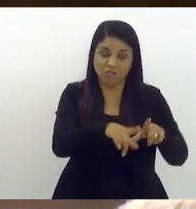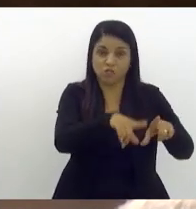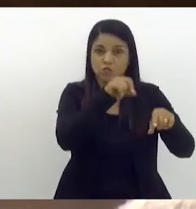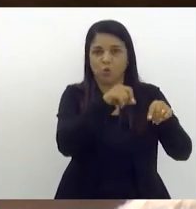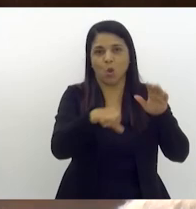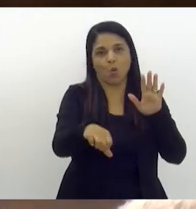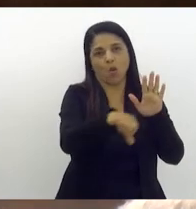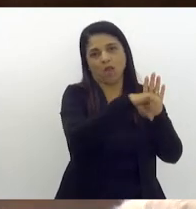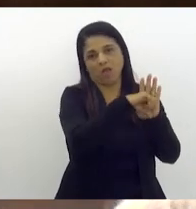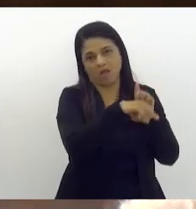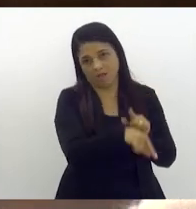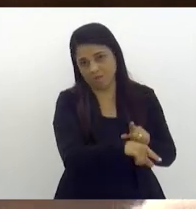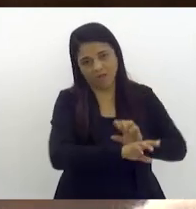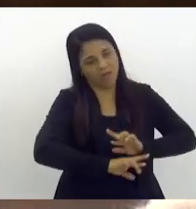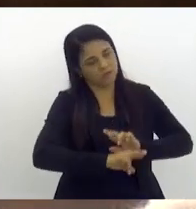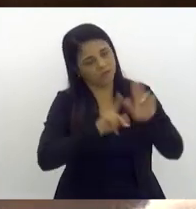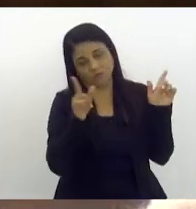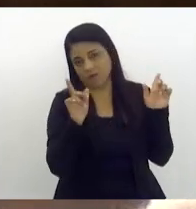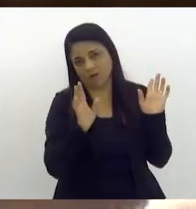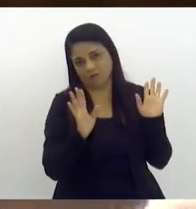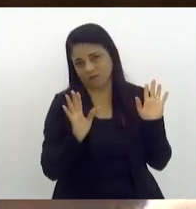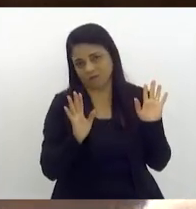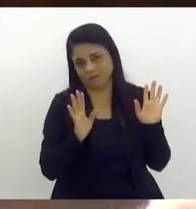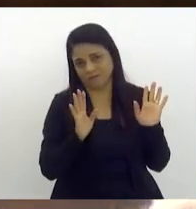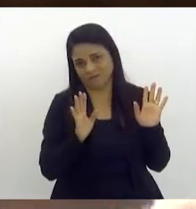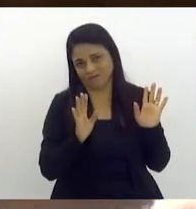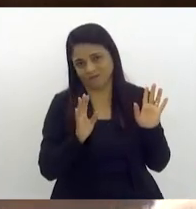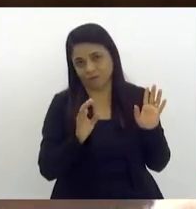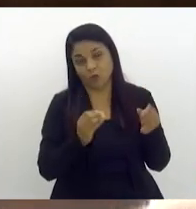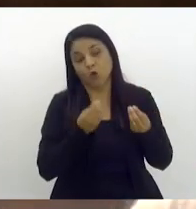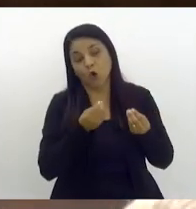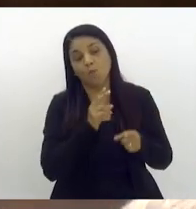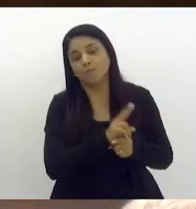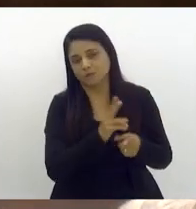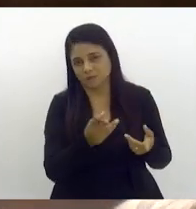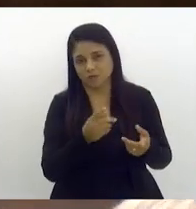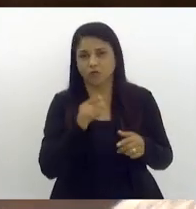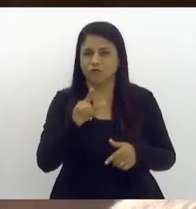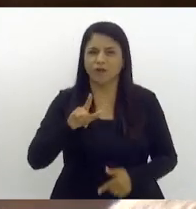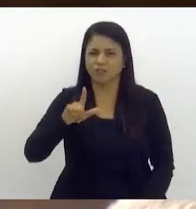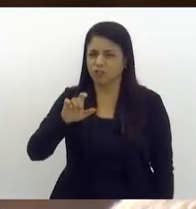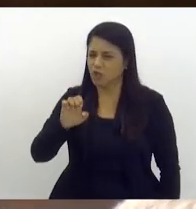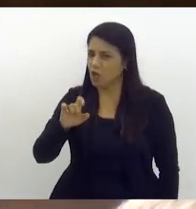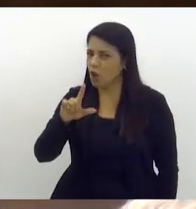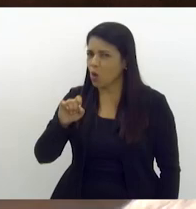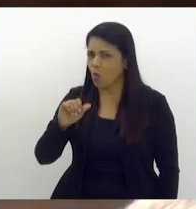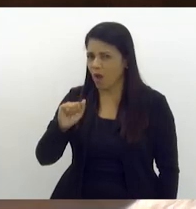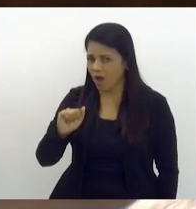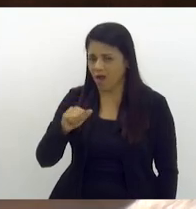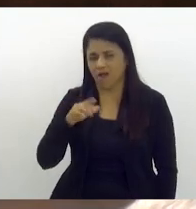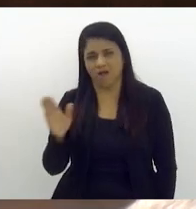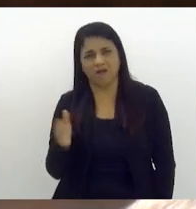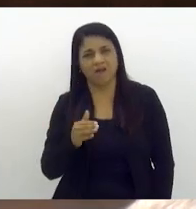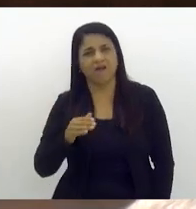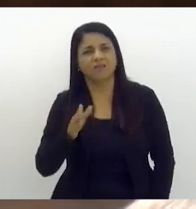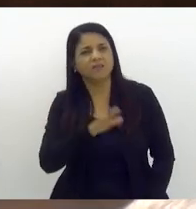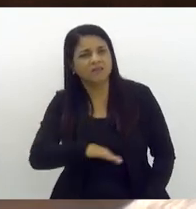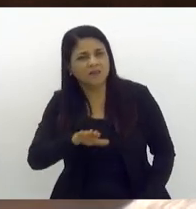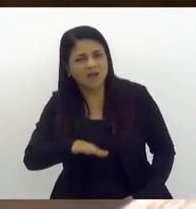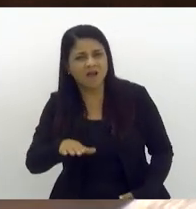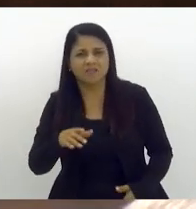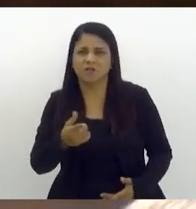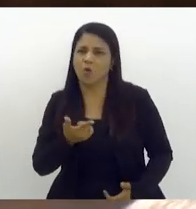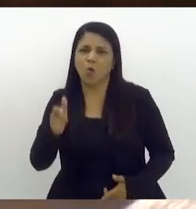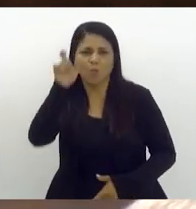como proteger. Mas sou solidário a Vossa Excelência quando fala na Eloá, quando fala de algumas crianças, quando fala de pessoas de bem. Sou